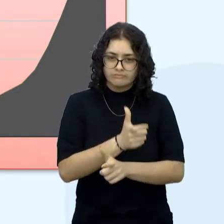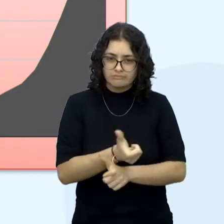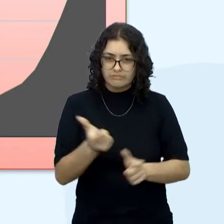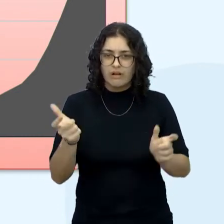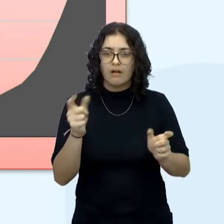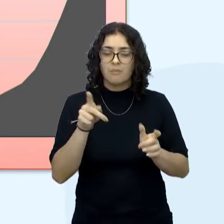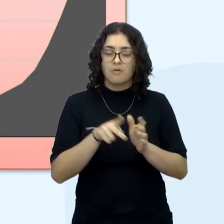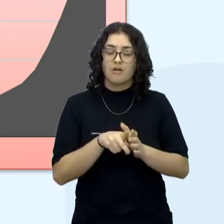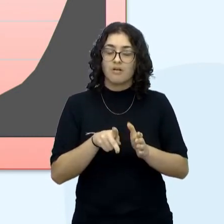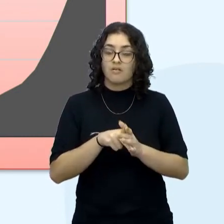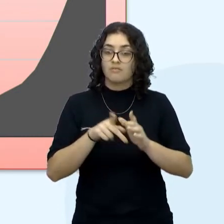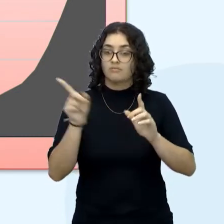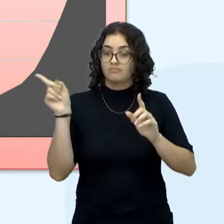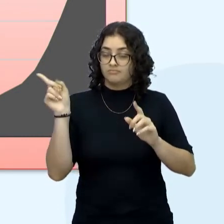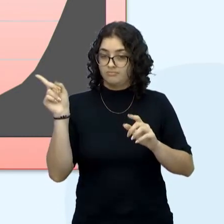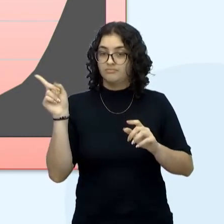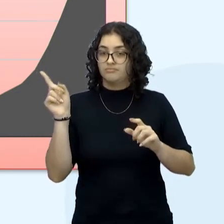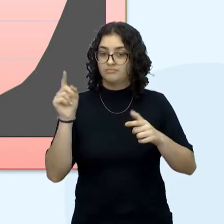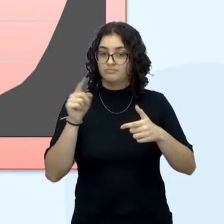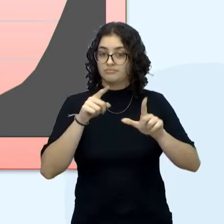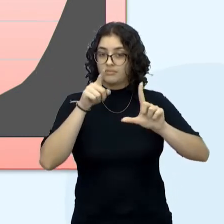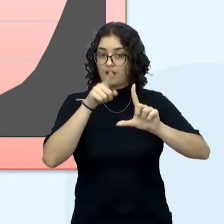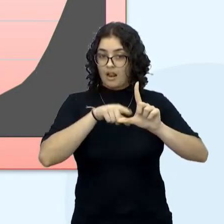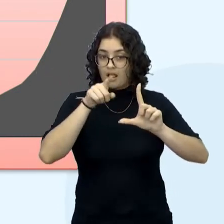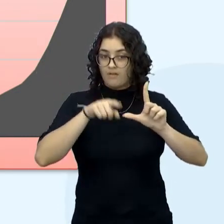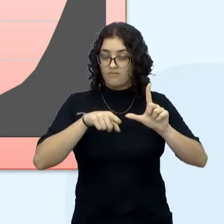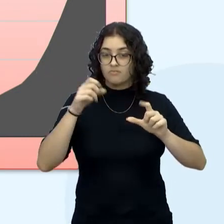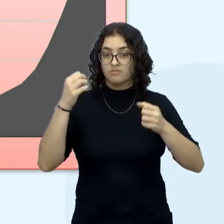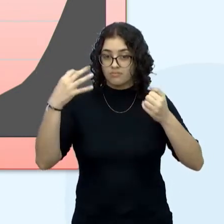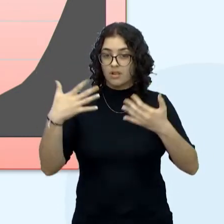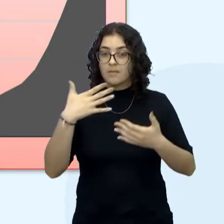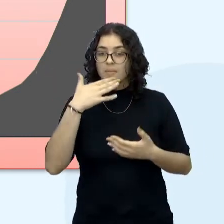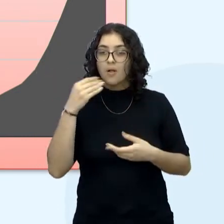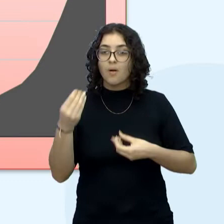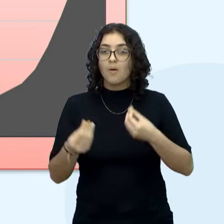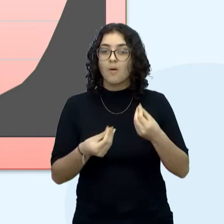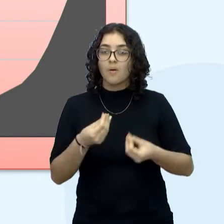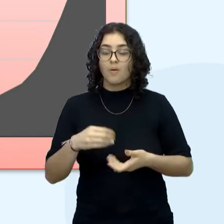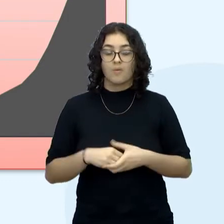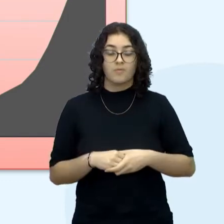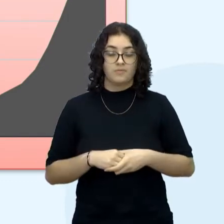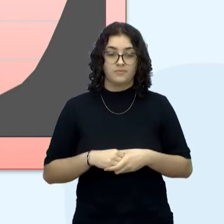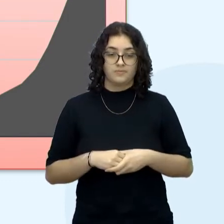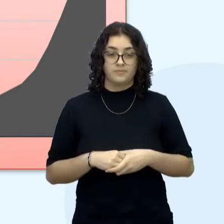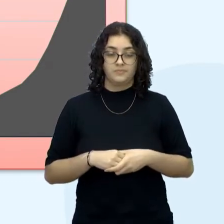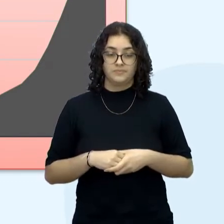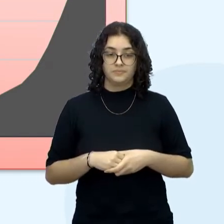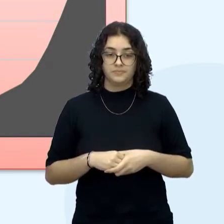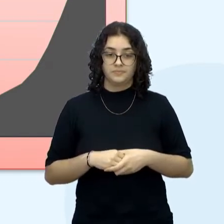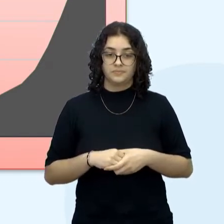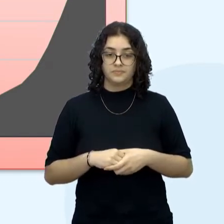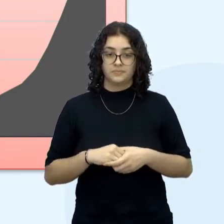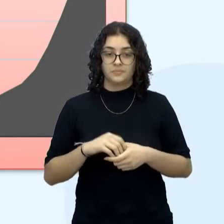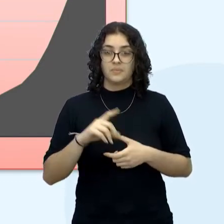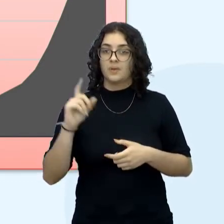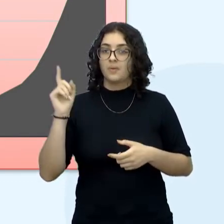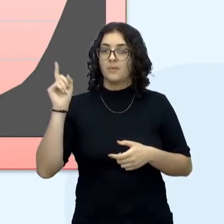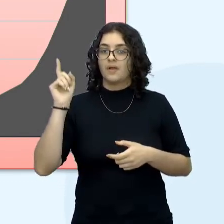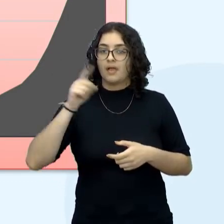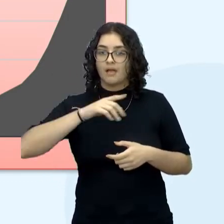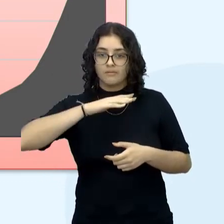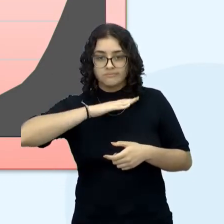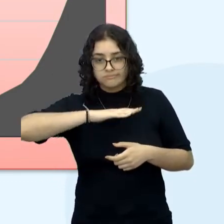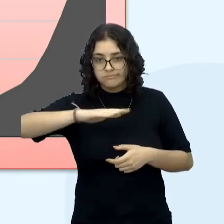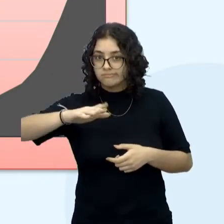esse gráfico, até explicando ele um pouquinho melhor, então assim, a evolução da população não foi linear,